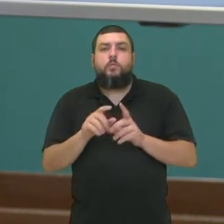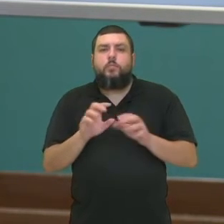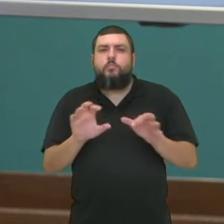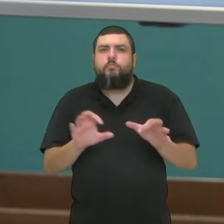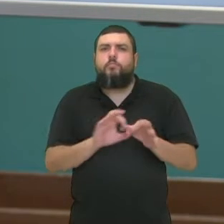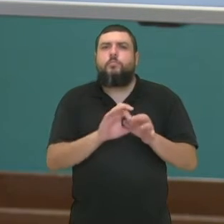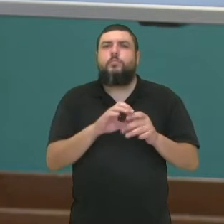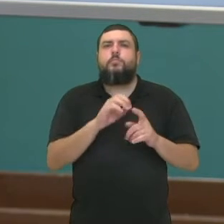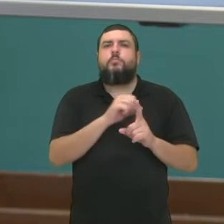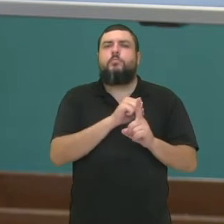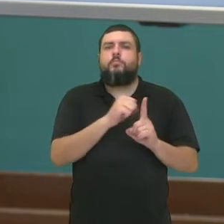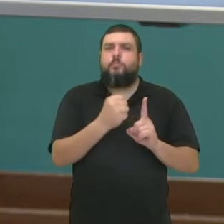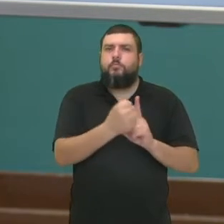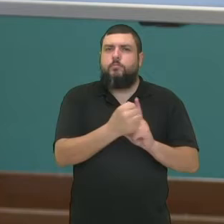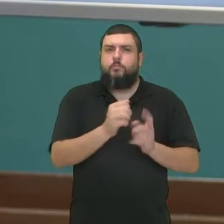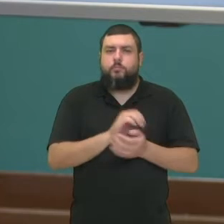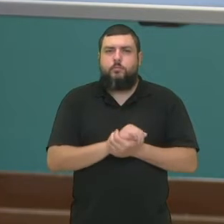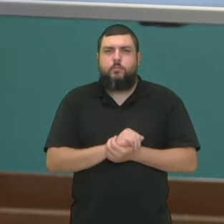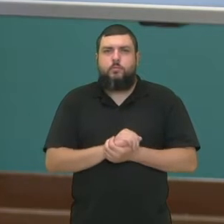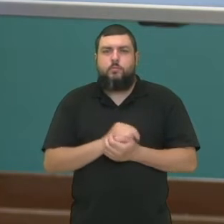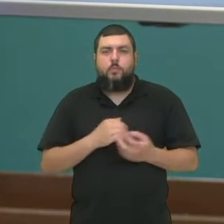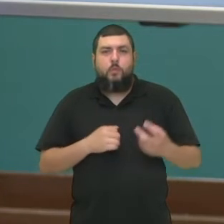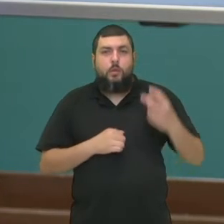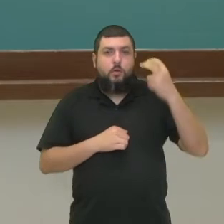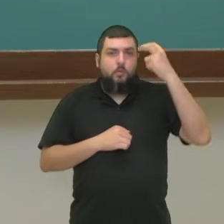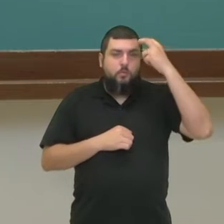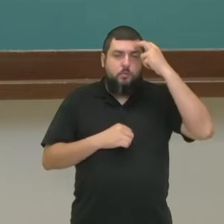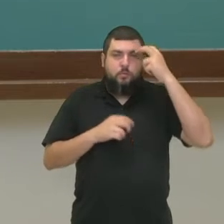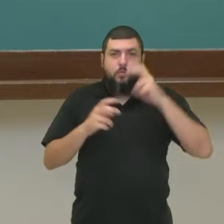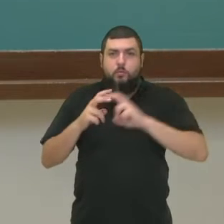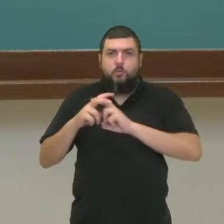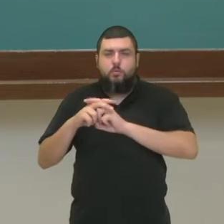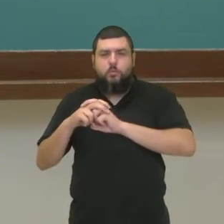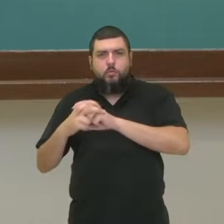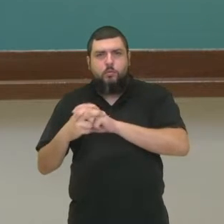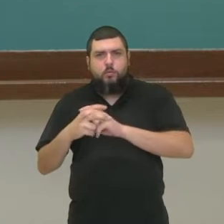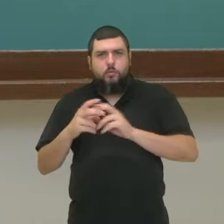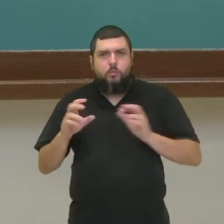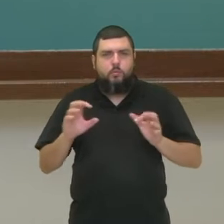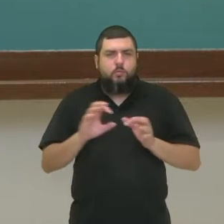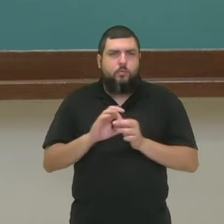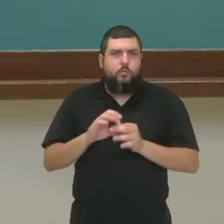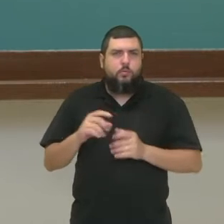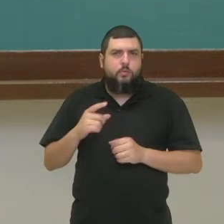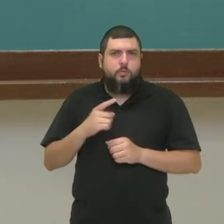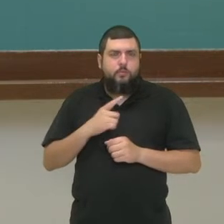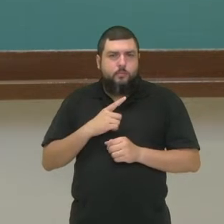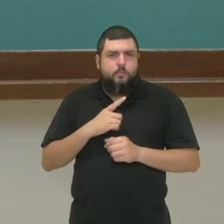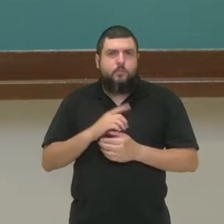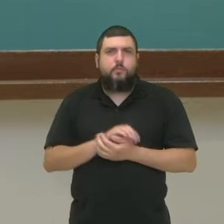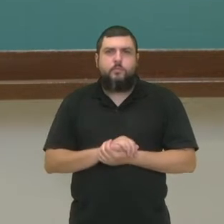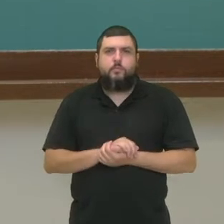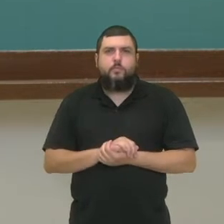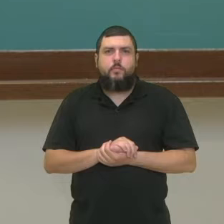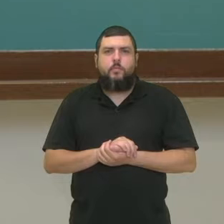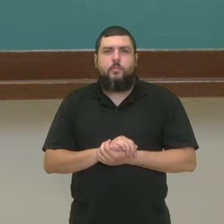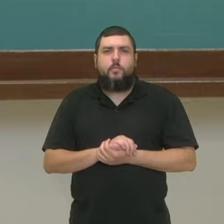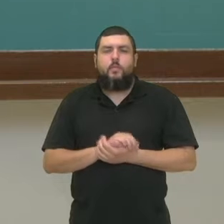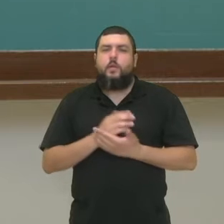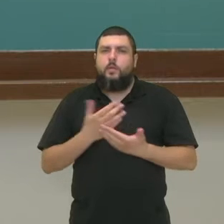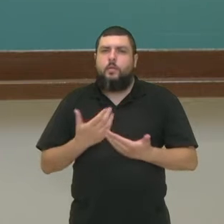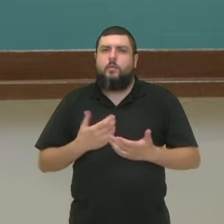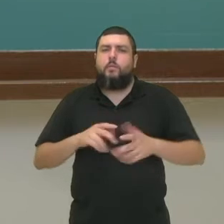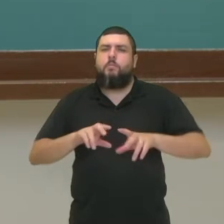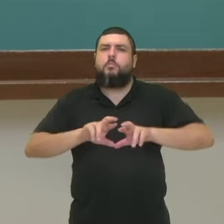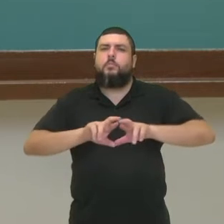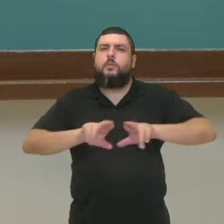Existe relação entre cultura e luta? Então, quando eu penso nessa evolução histórica relacionada às diferentes sociedades,